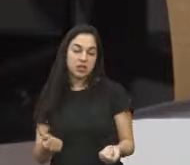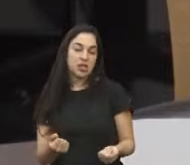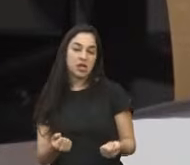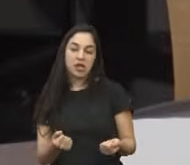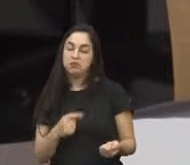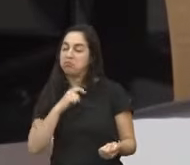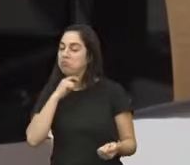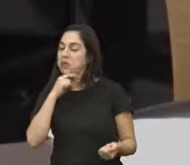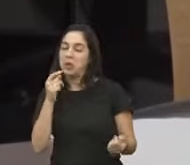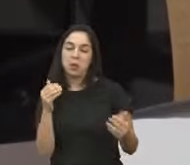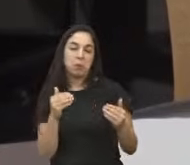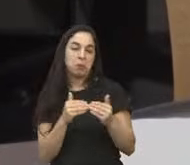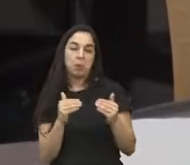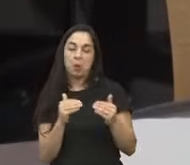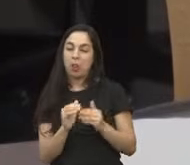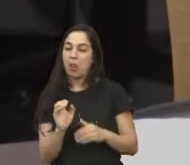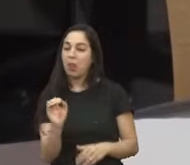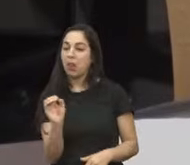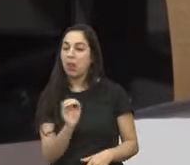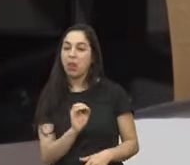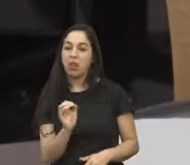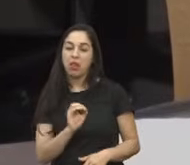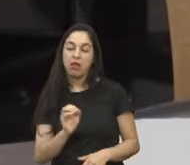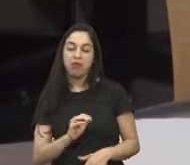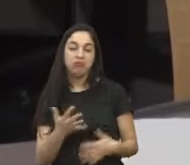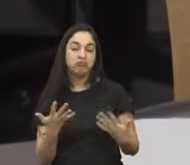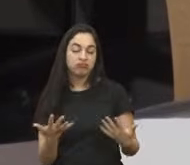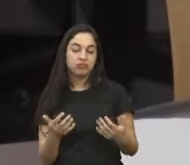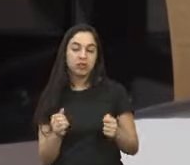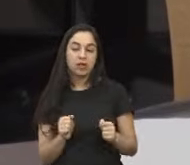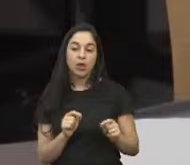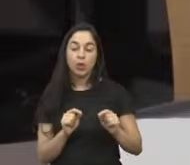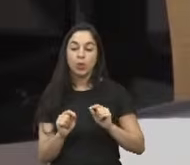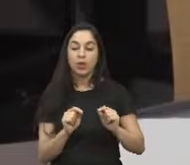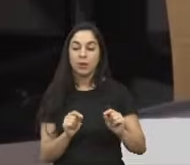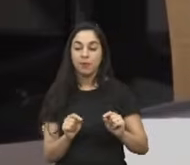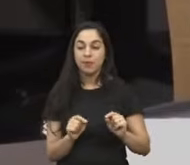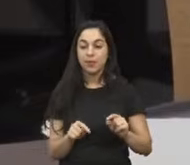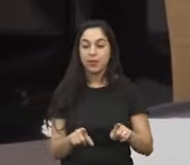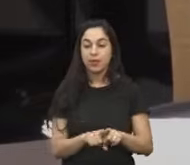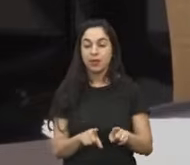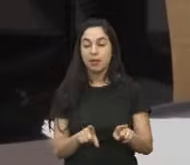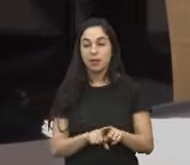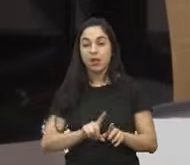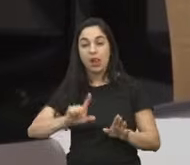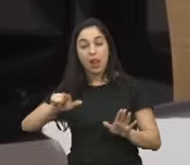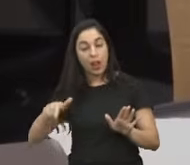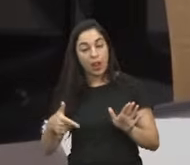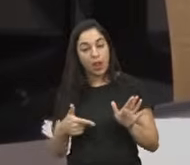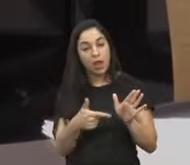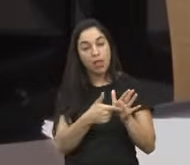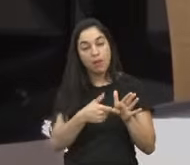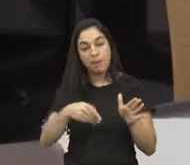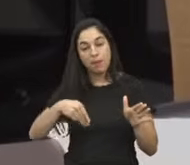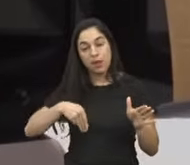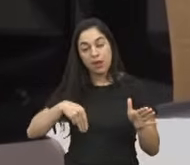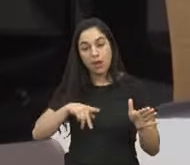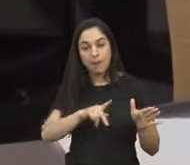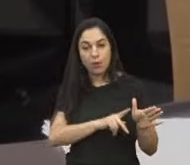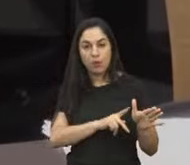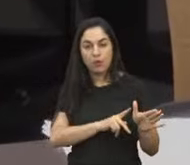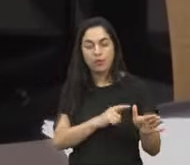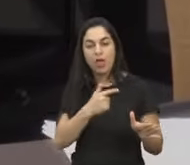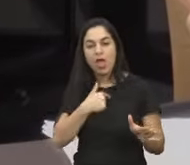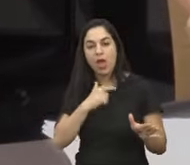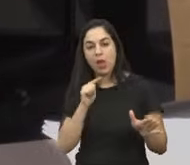movimentação dessa casa, nenhum interesse em alterar o regimento, elas foram também objeto de denúncia para o Ministério Público. Eu fiz uma denúncia, mandei para o Ministério